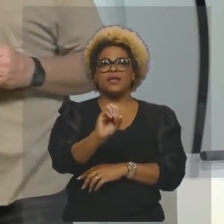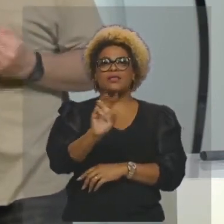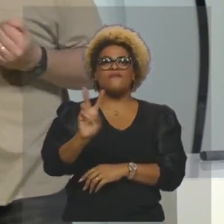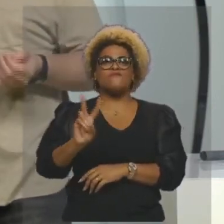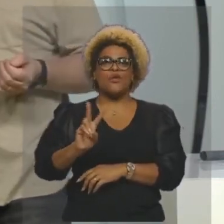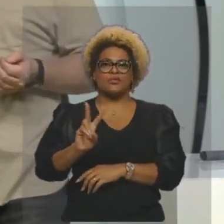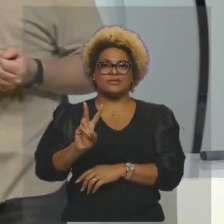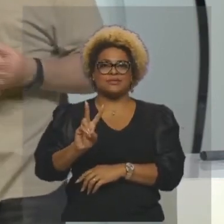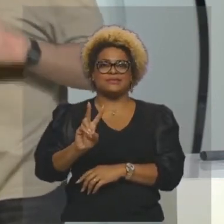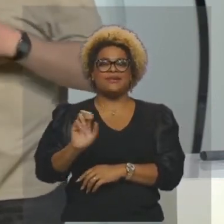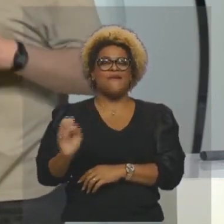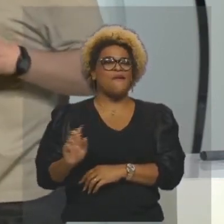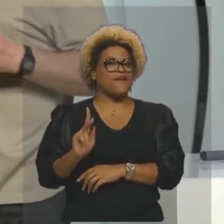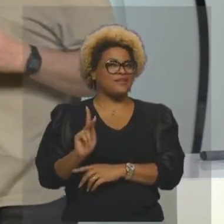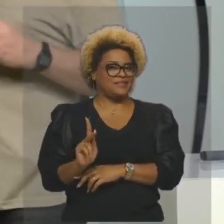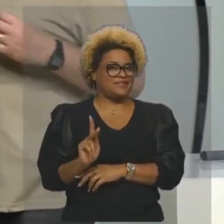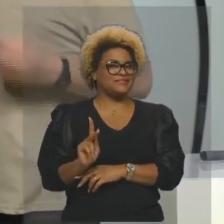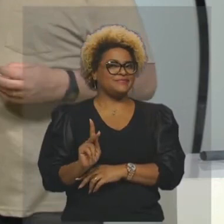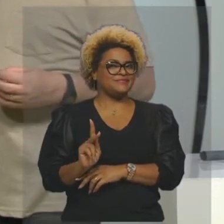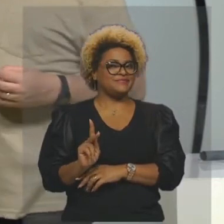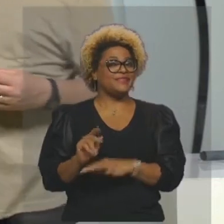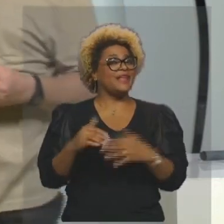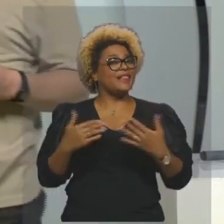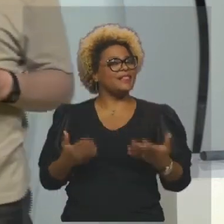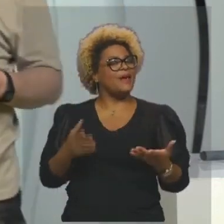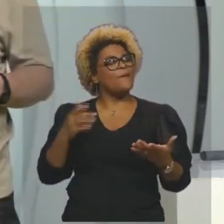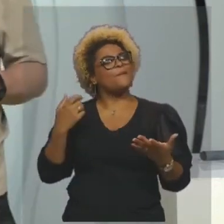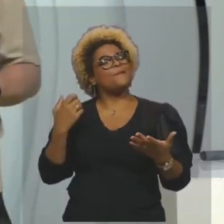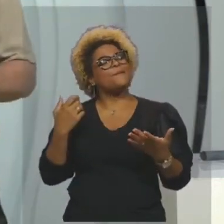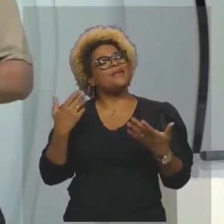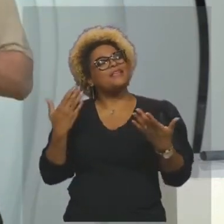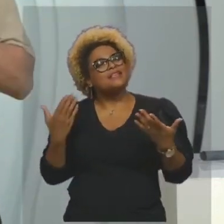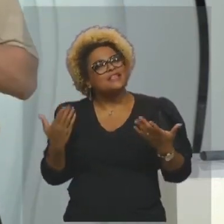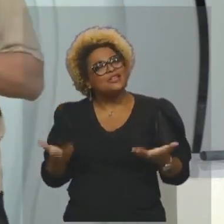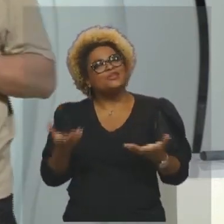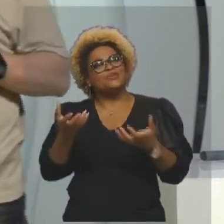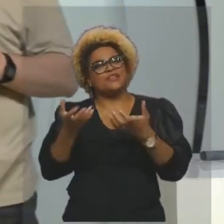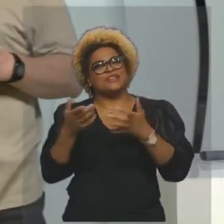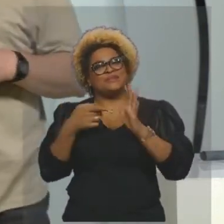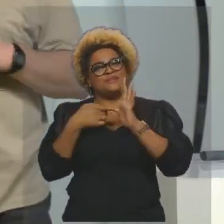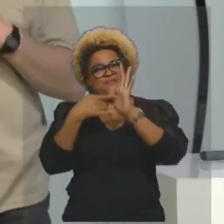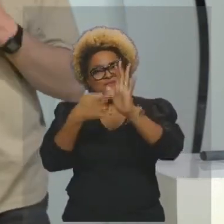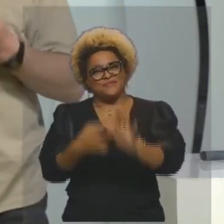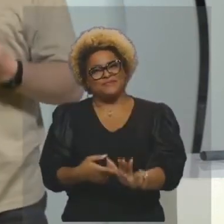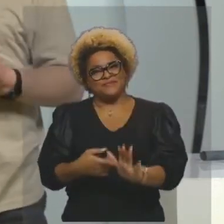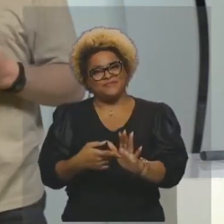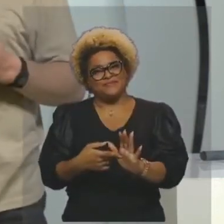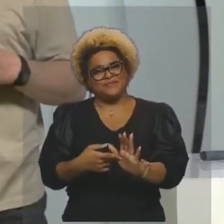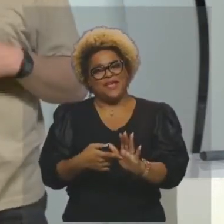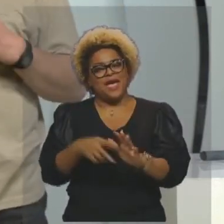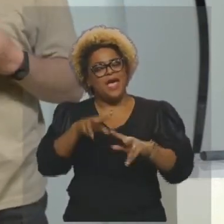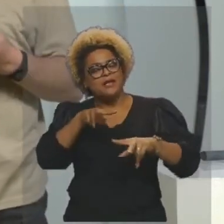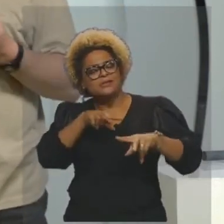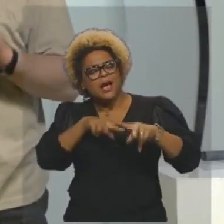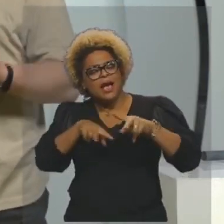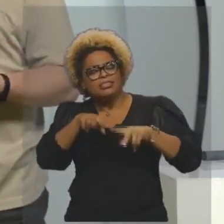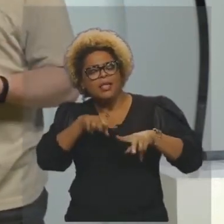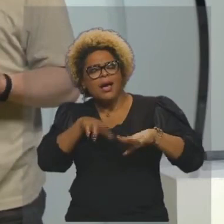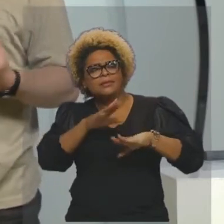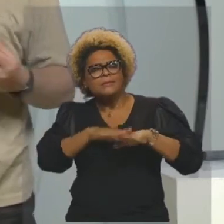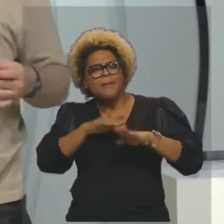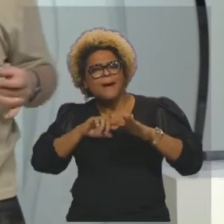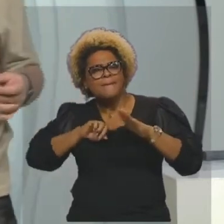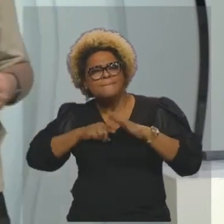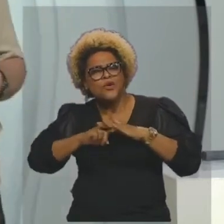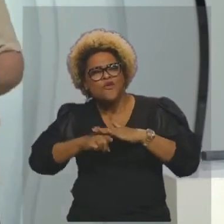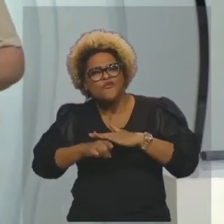bateria, tá bom? Então, é isso que eu queria mostrar para vocês na nossa aula de hoje, essa análise um pouco mais